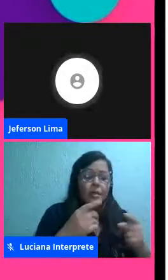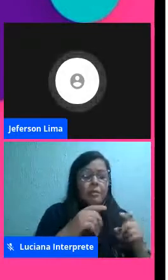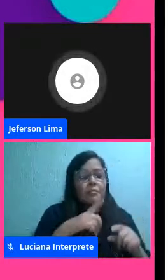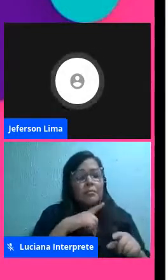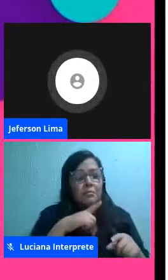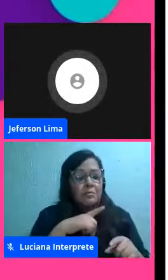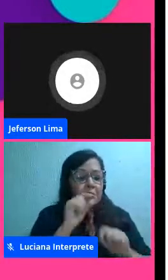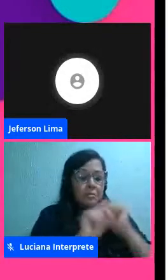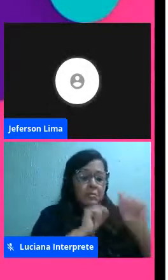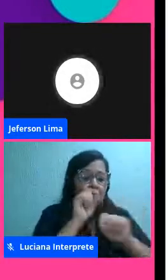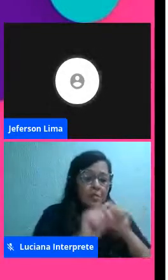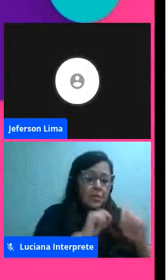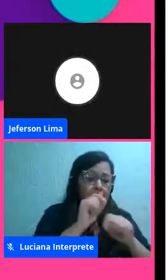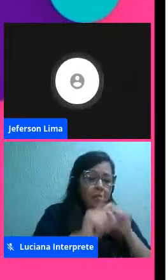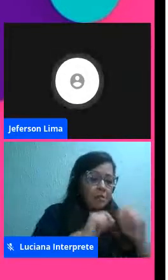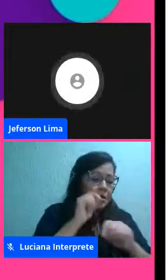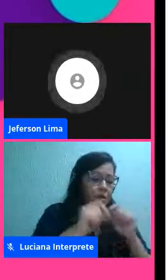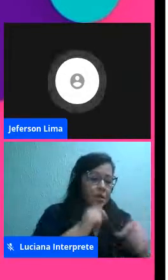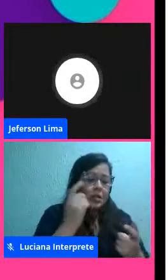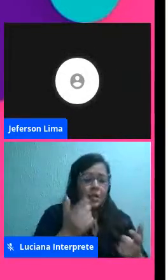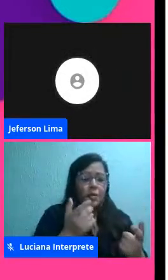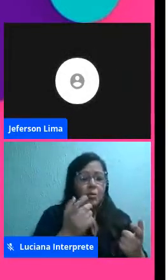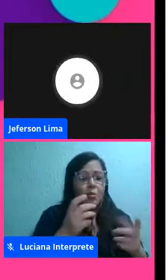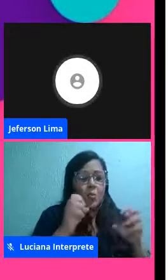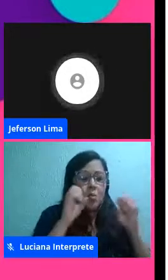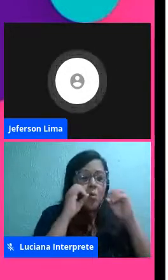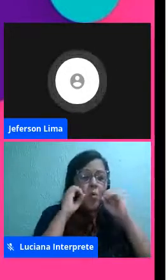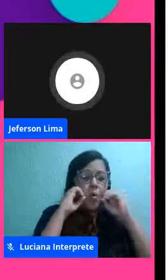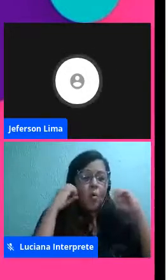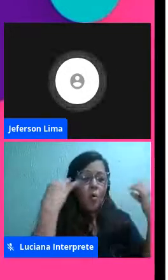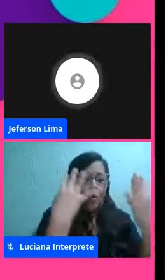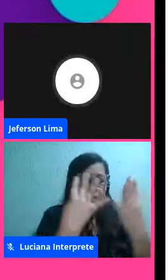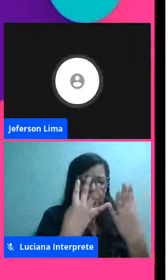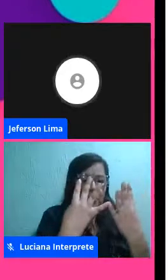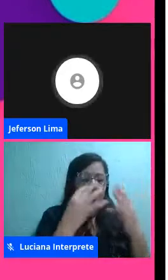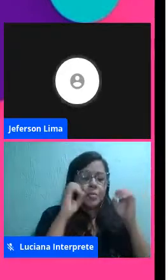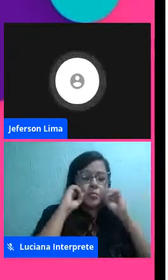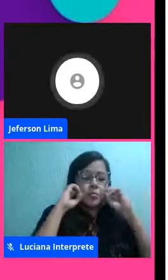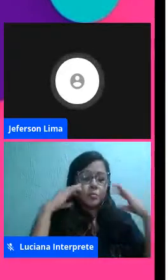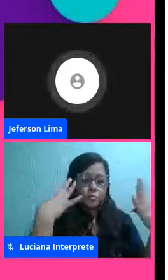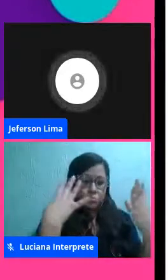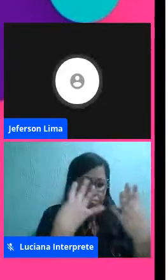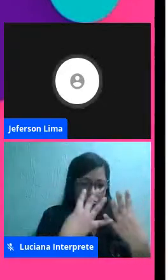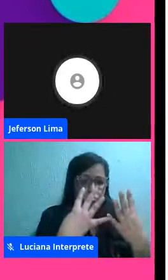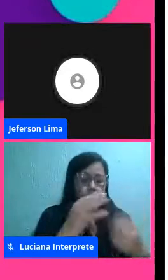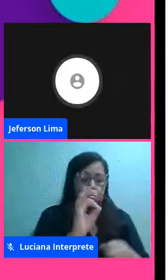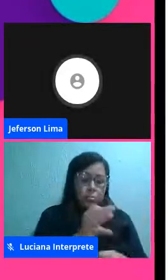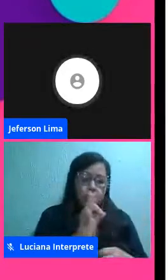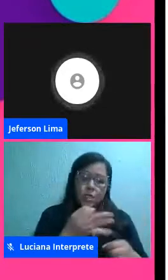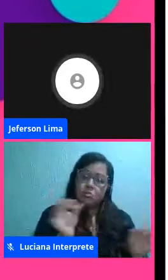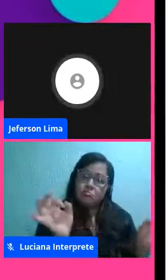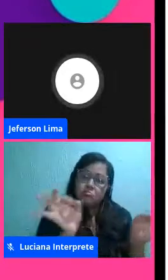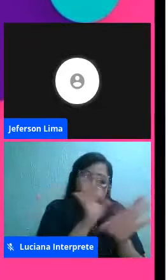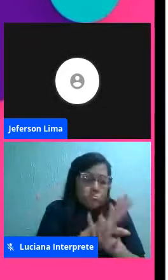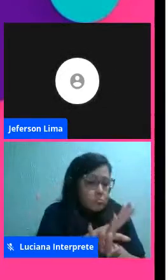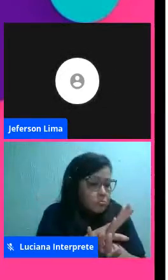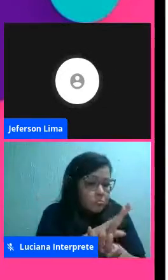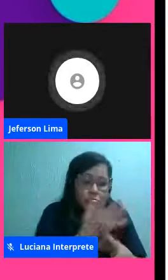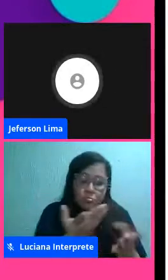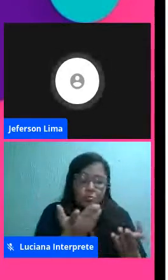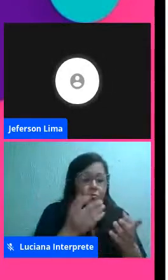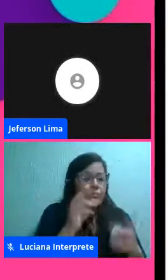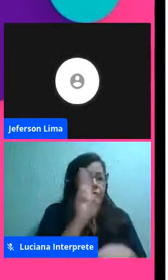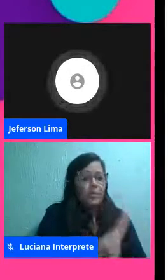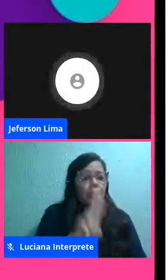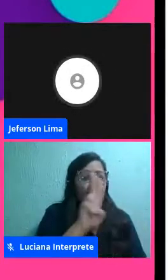não necessariamente só de IoT, vamos esquecer um pouco da IoT. A gente quer criar um workshop aqui onde a gente quer criar soluções utilizando Firebase. Então